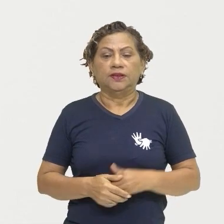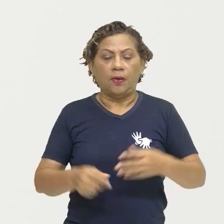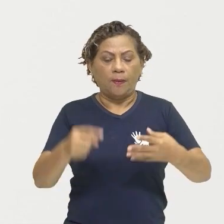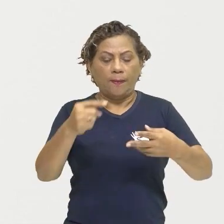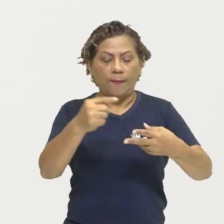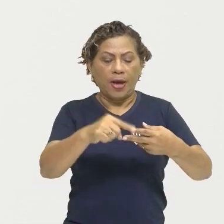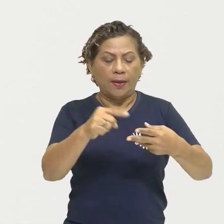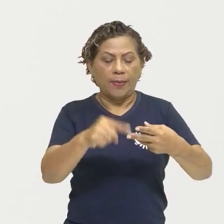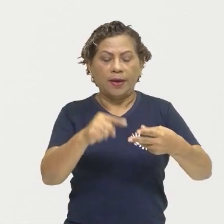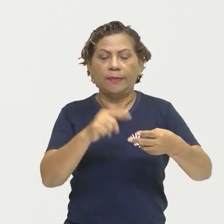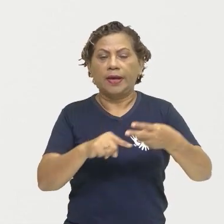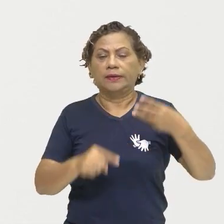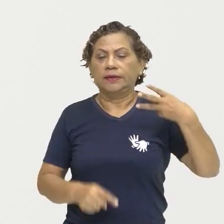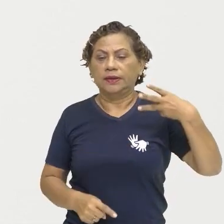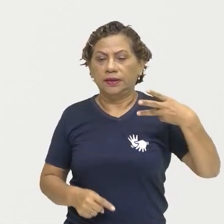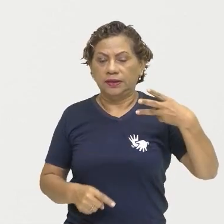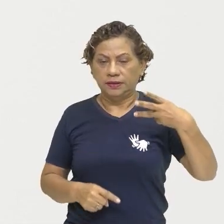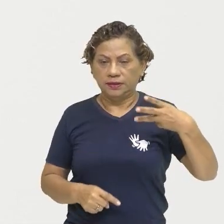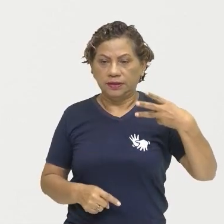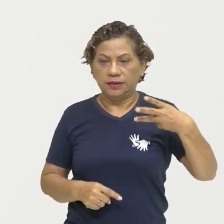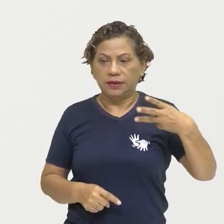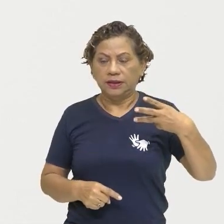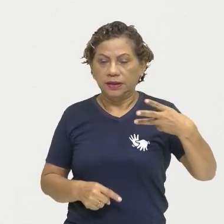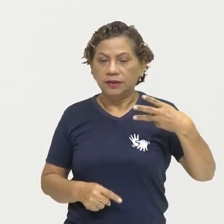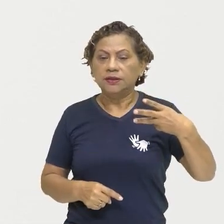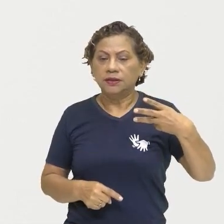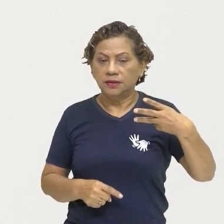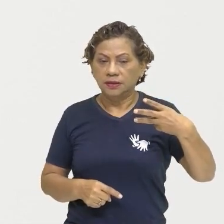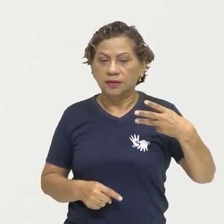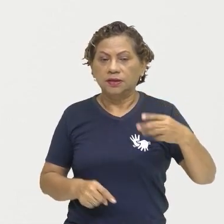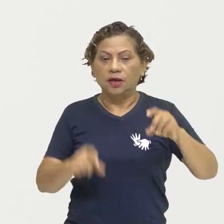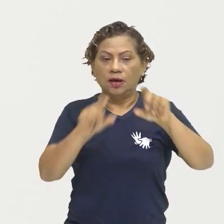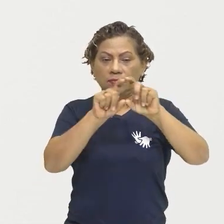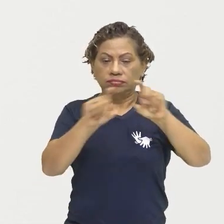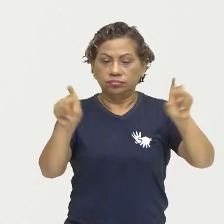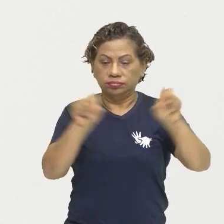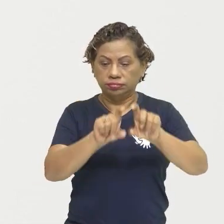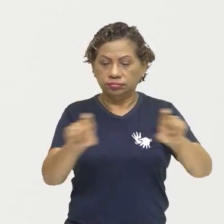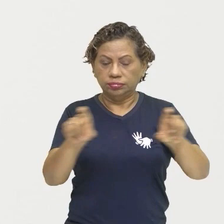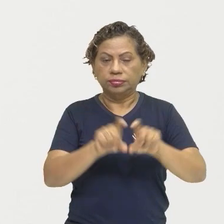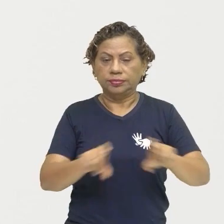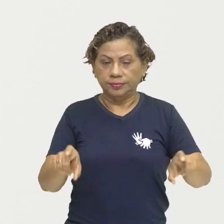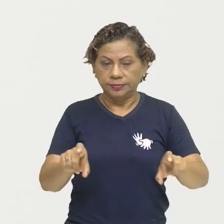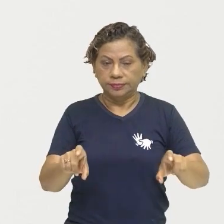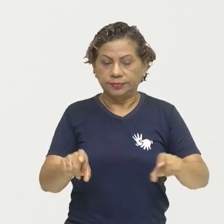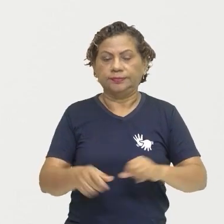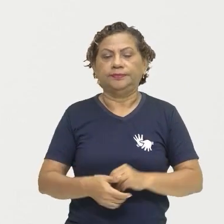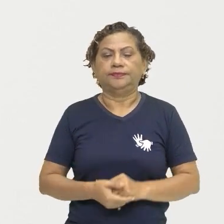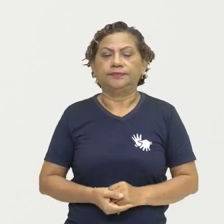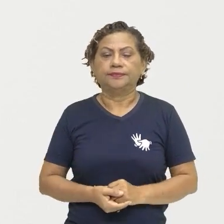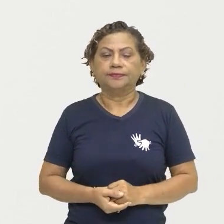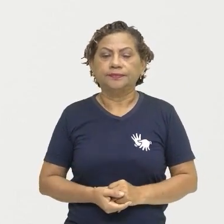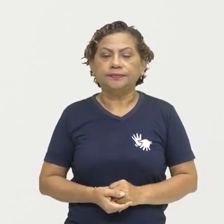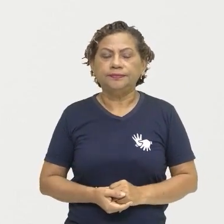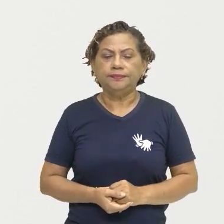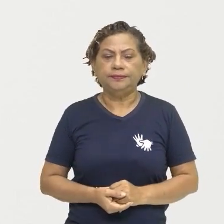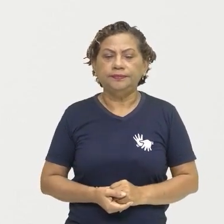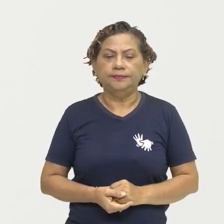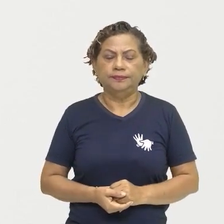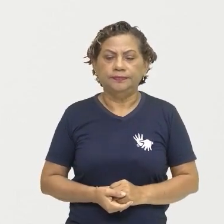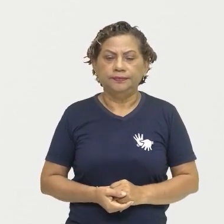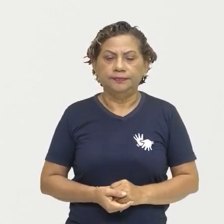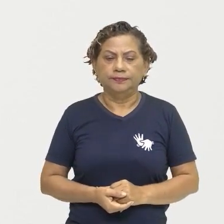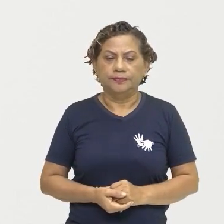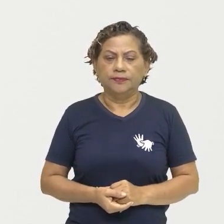orações. E se eu tenho 3 orações, igual a 3 orações. Se eu tenho 3 orações, qual